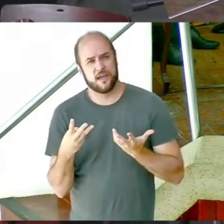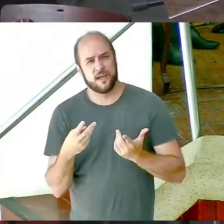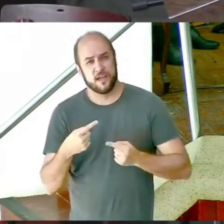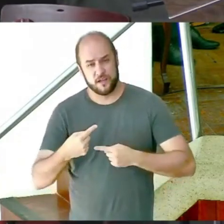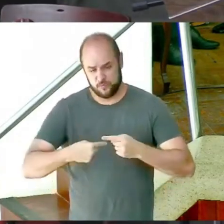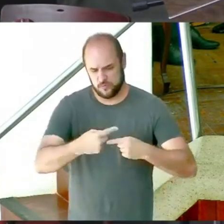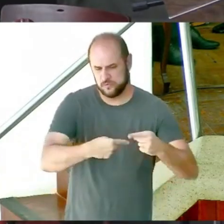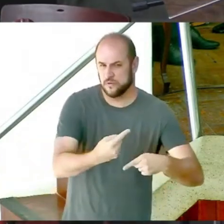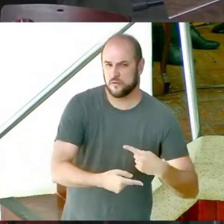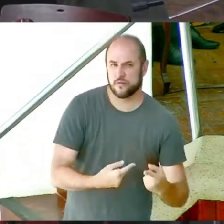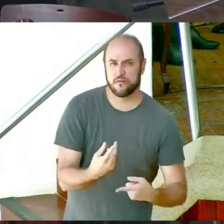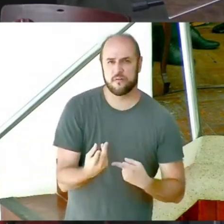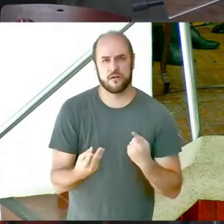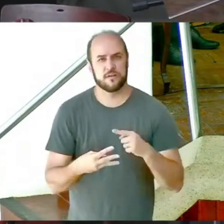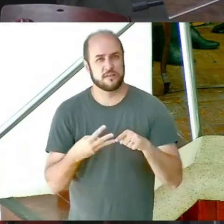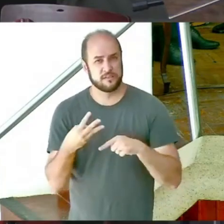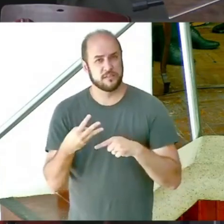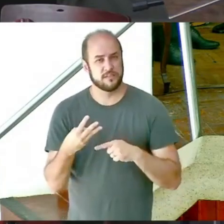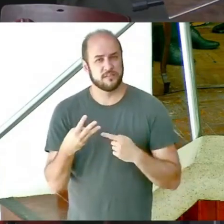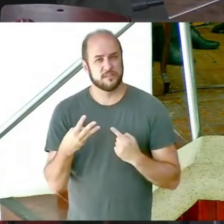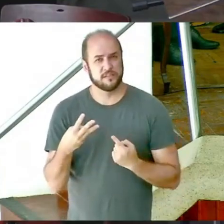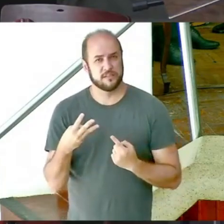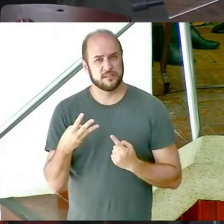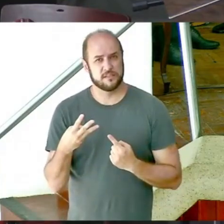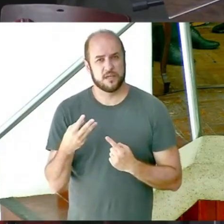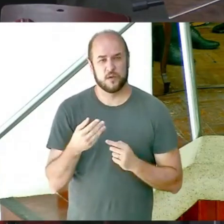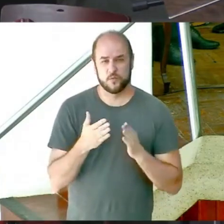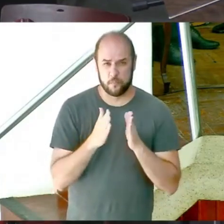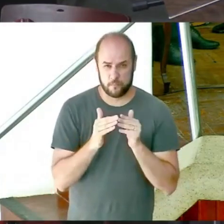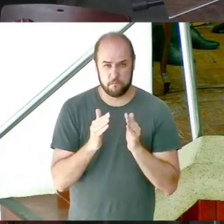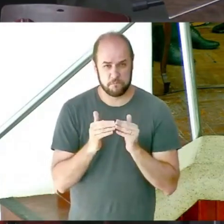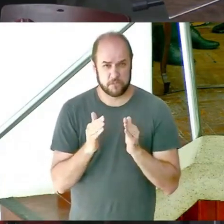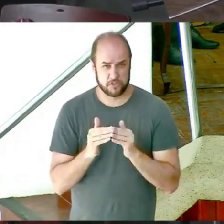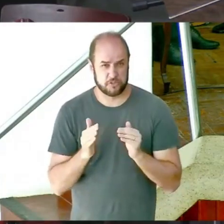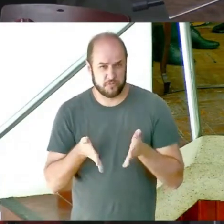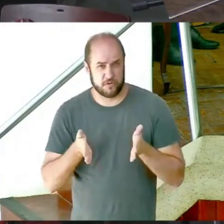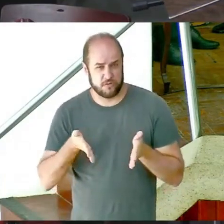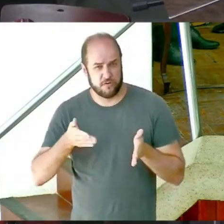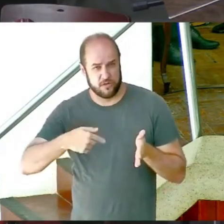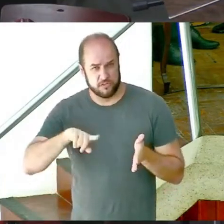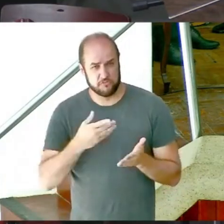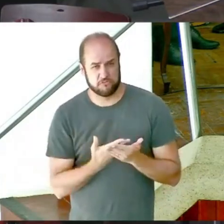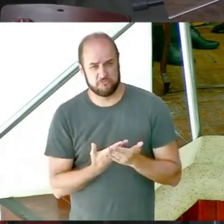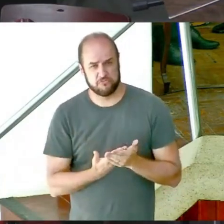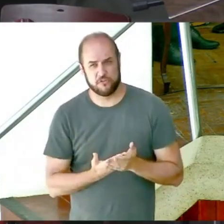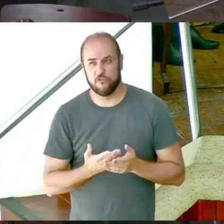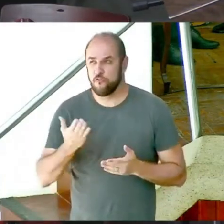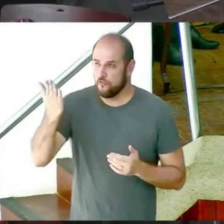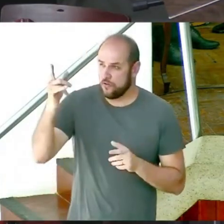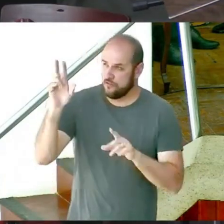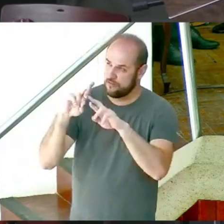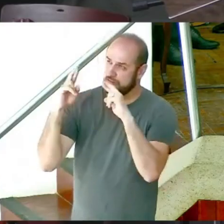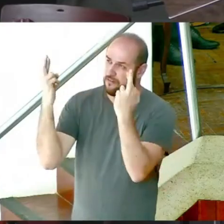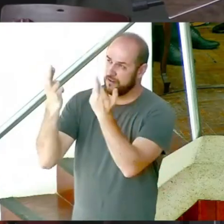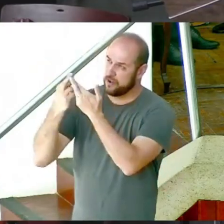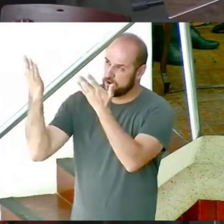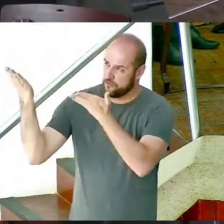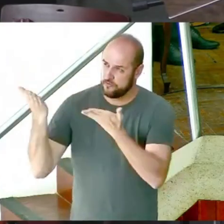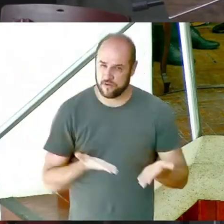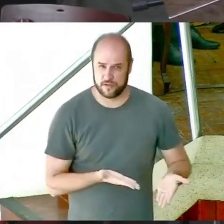desdobramentos desta segunda e terceira petição da oração do Pai Nosso: venha o teu reino. E a primeira delas